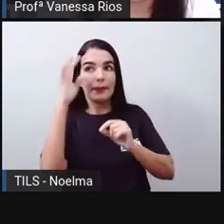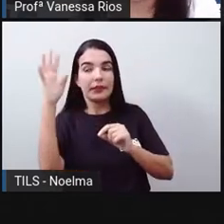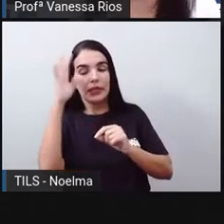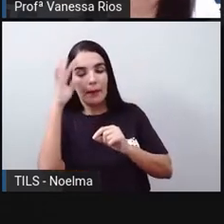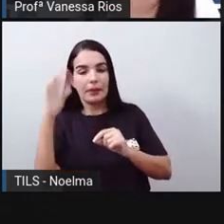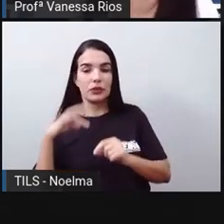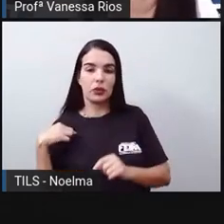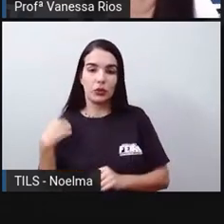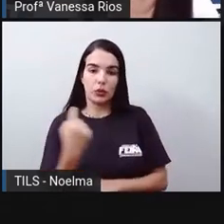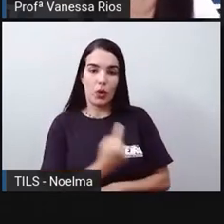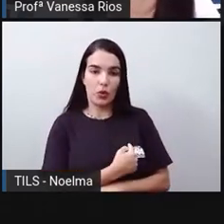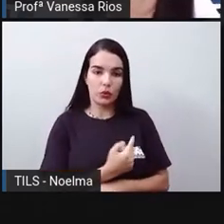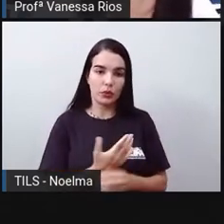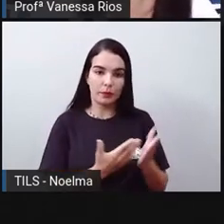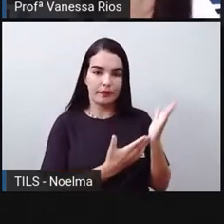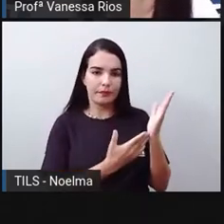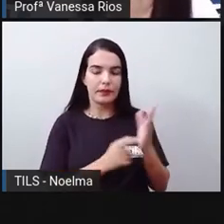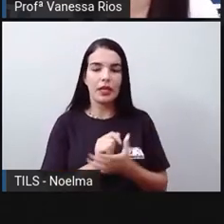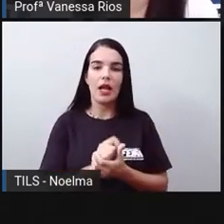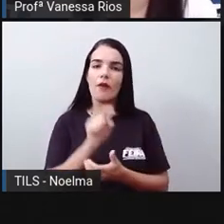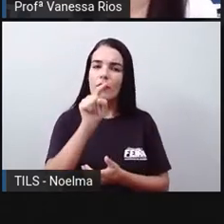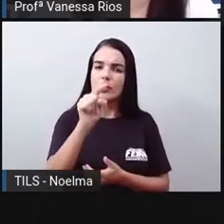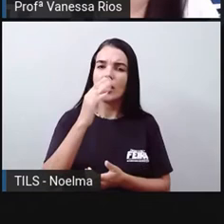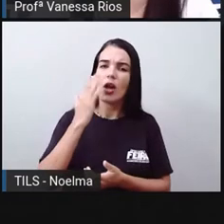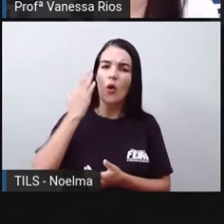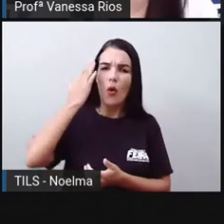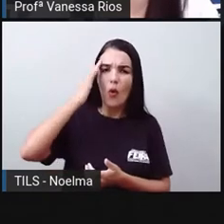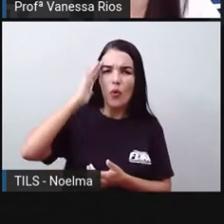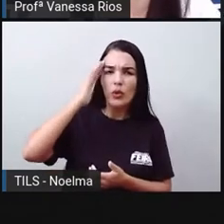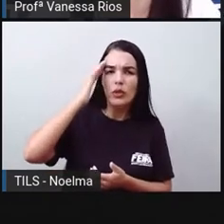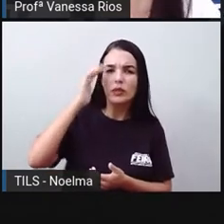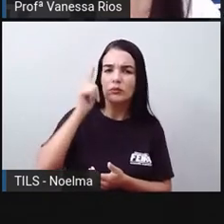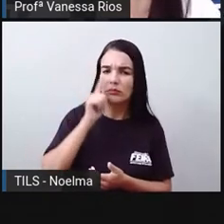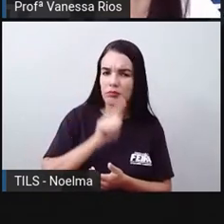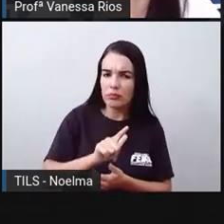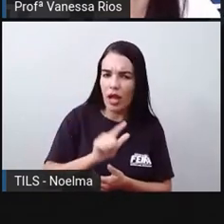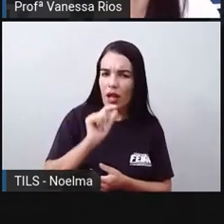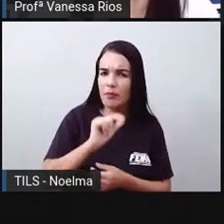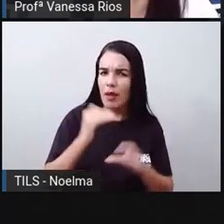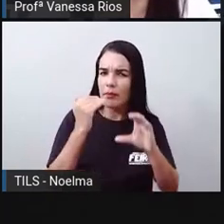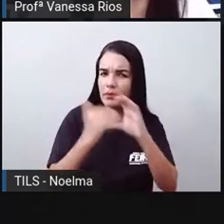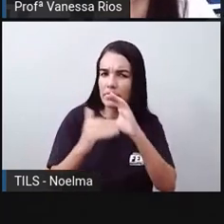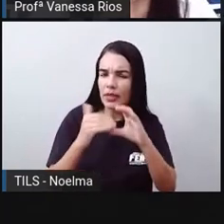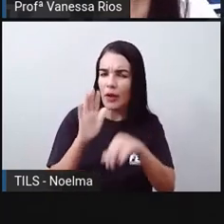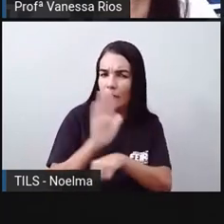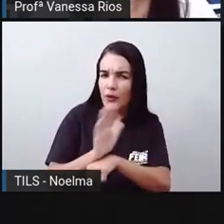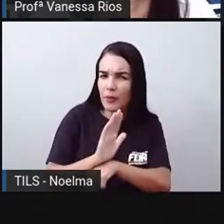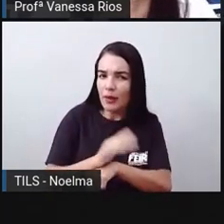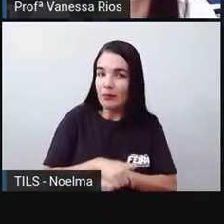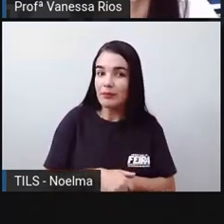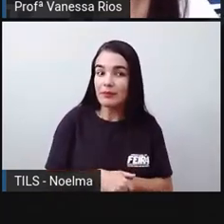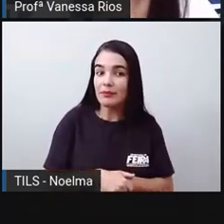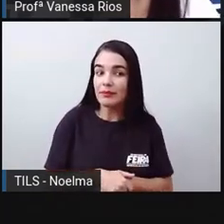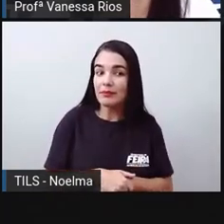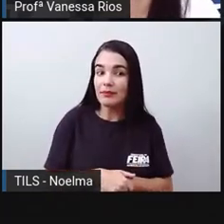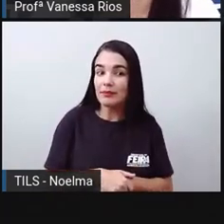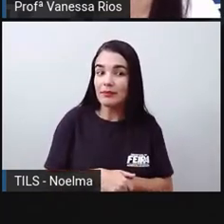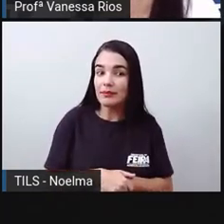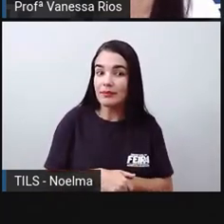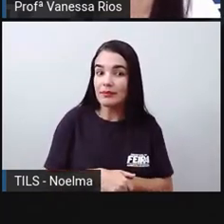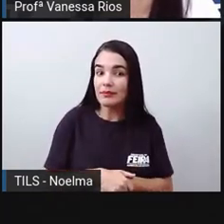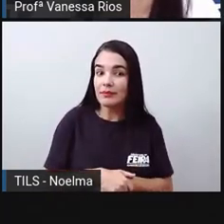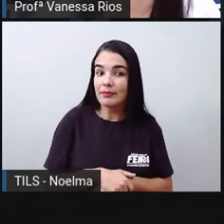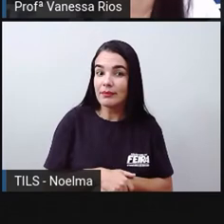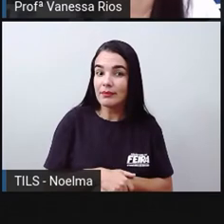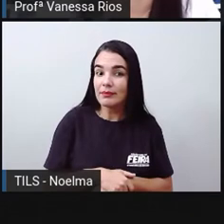acabou de assistir. Olhem só. Você conseguiu compreender a mensagem do filme? Percebam aí,